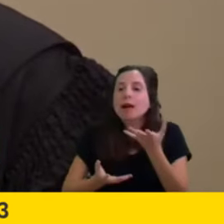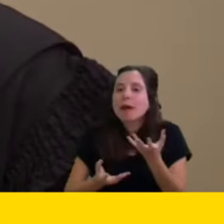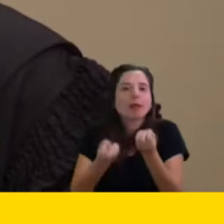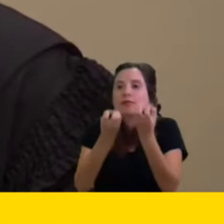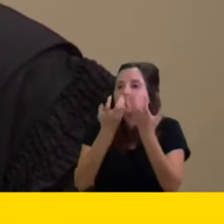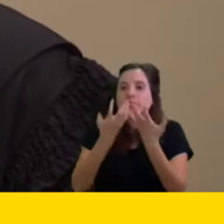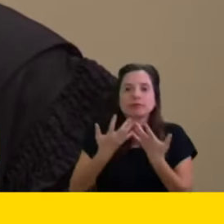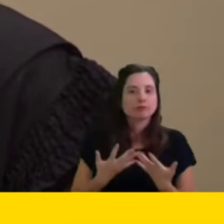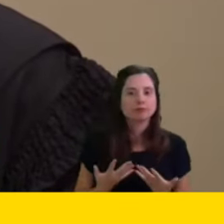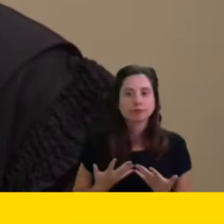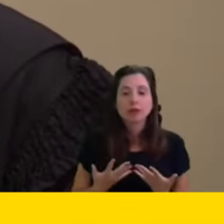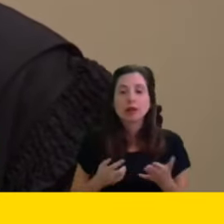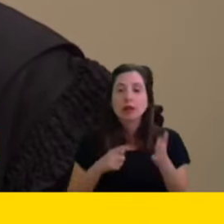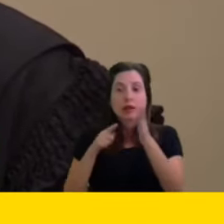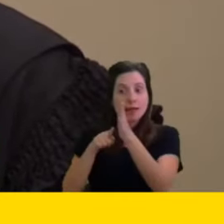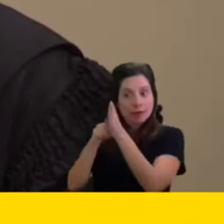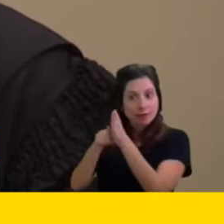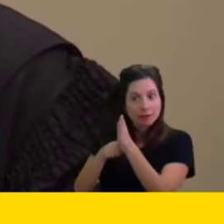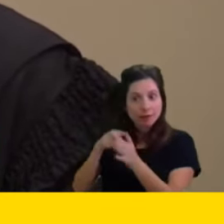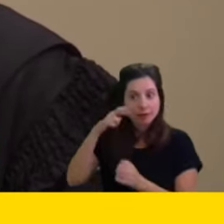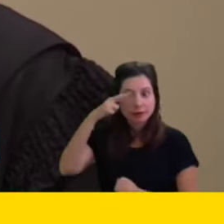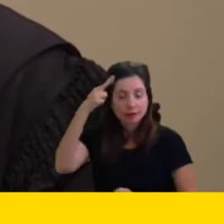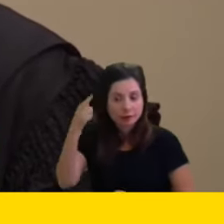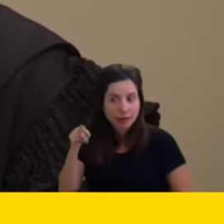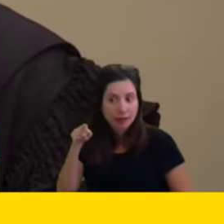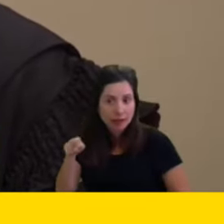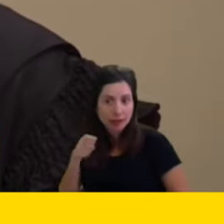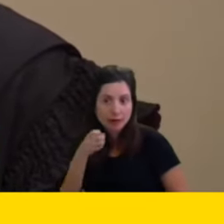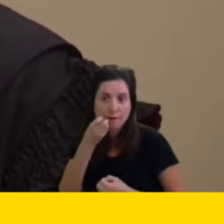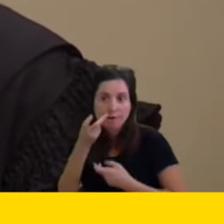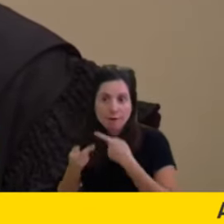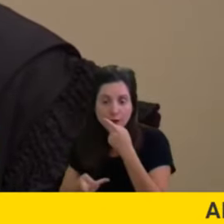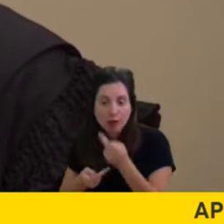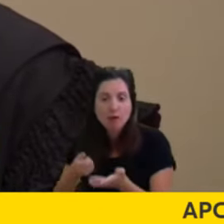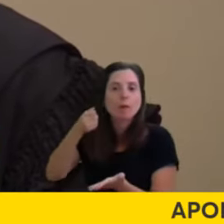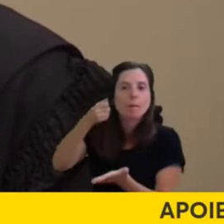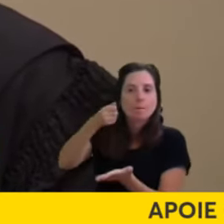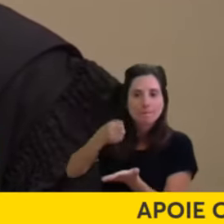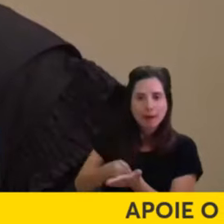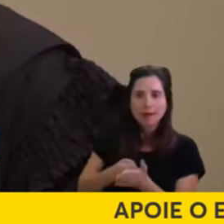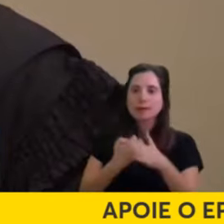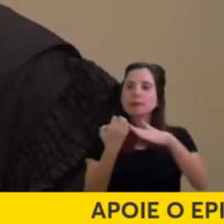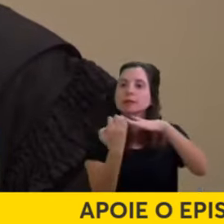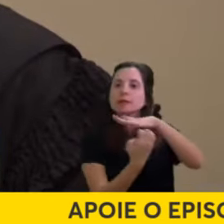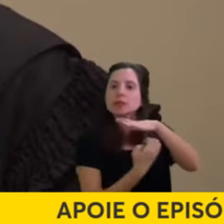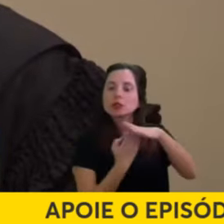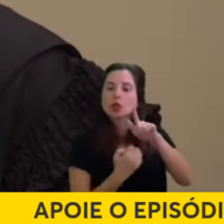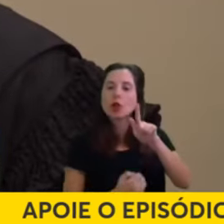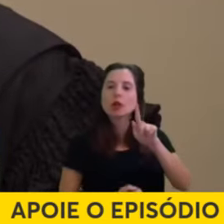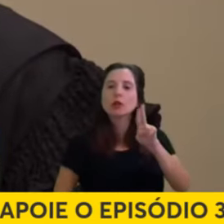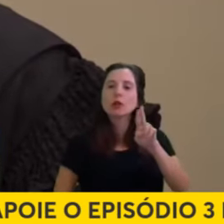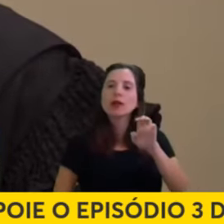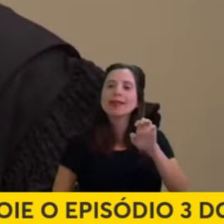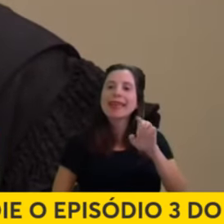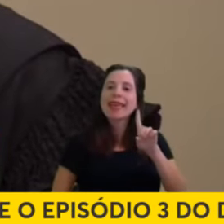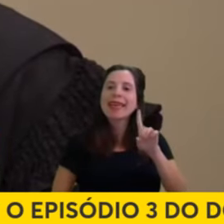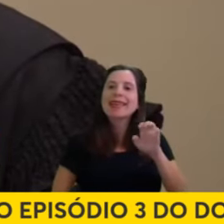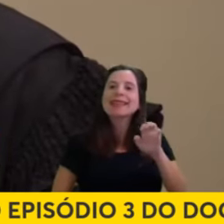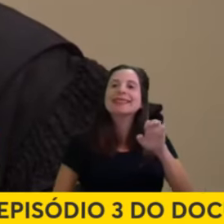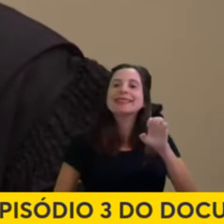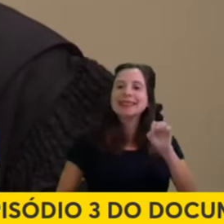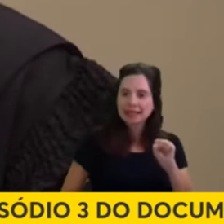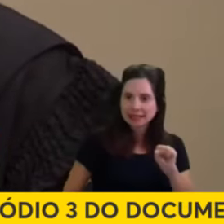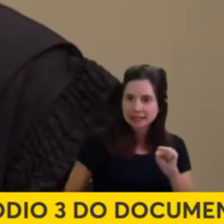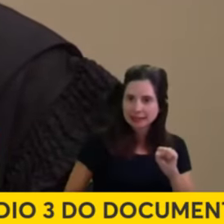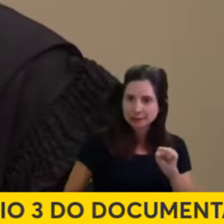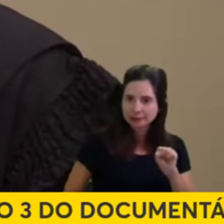medida em que o investigado Sérgio moro afirmou que o contrato também serviu para pagamento do escritório geds o qual assinou alguns pareceres juntamente com o Lu Felipe Cunha